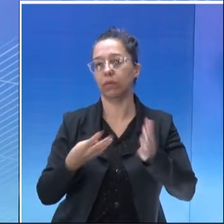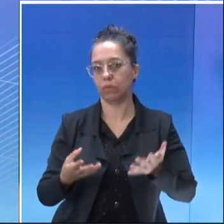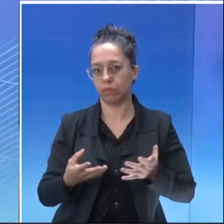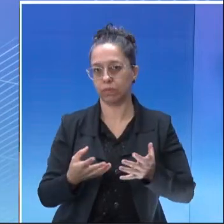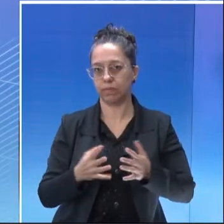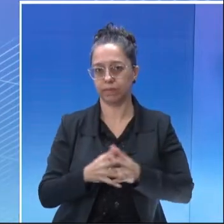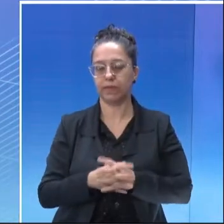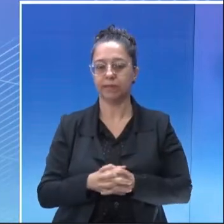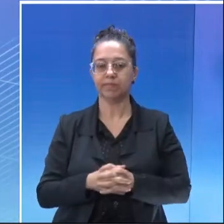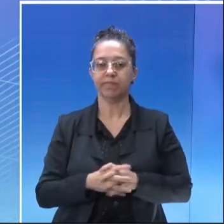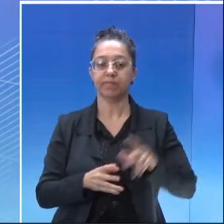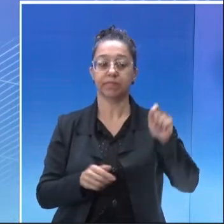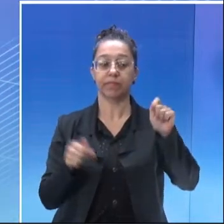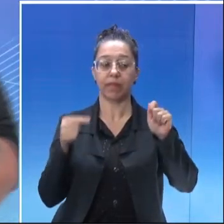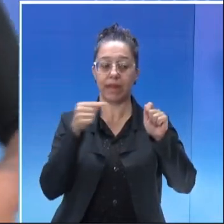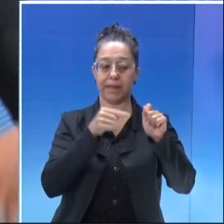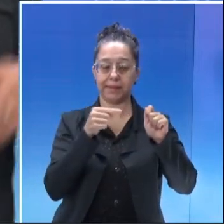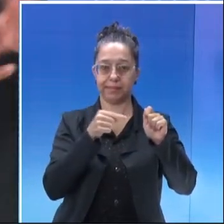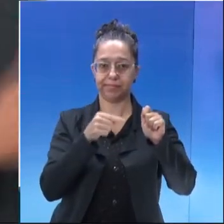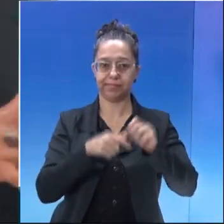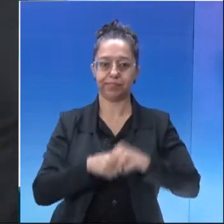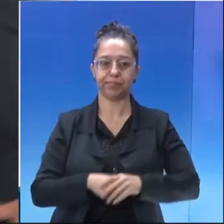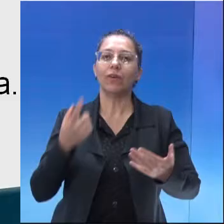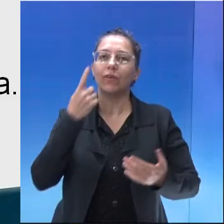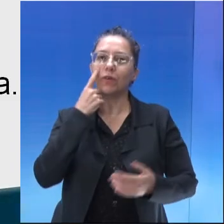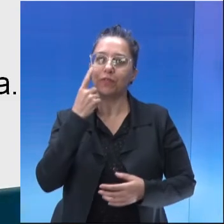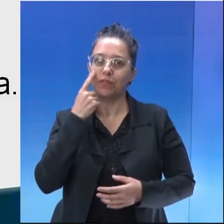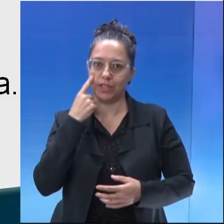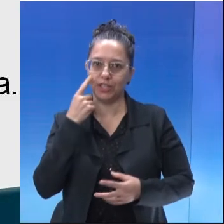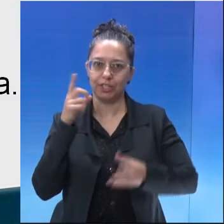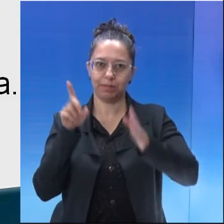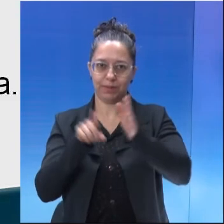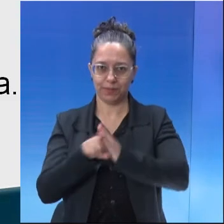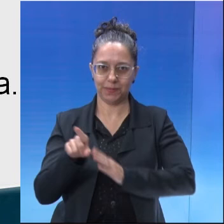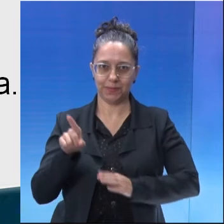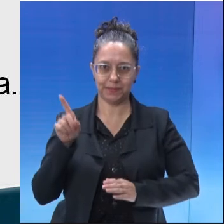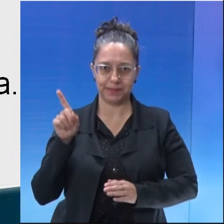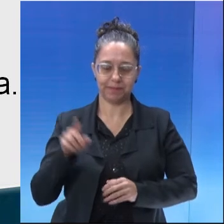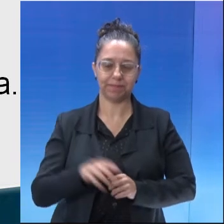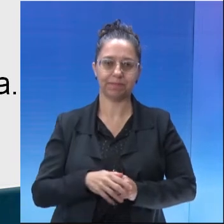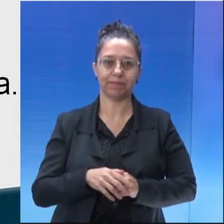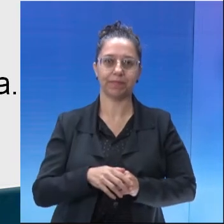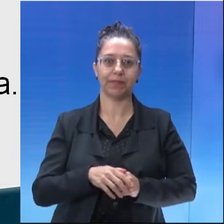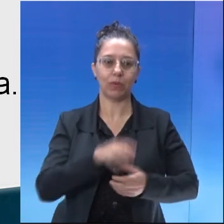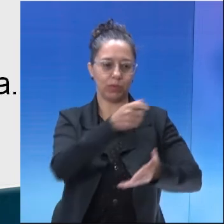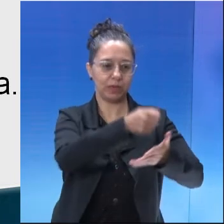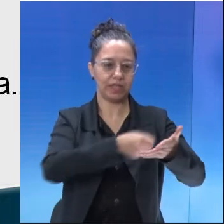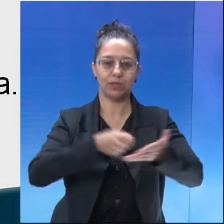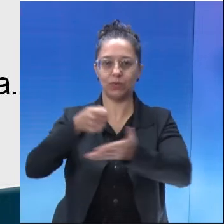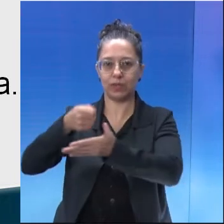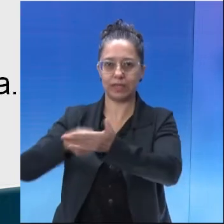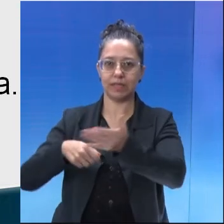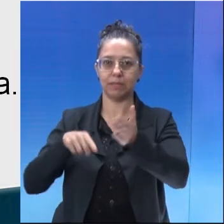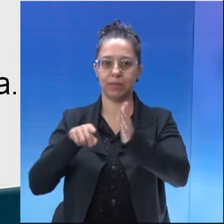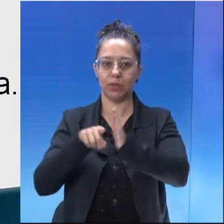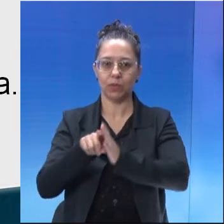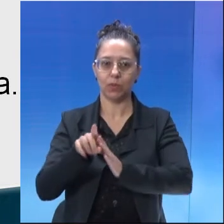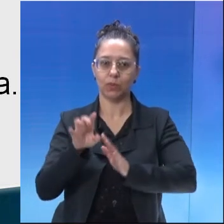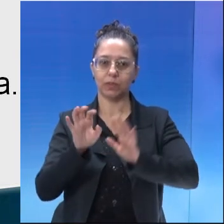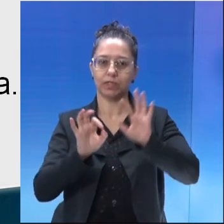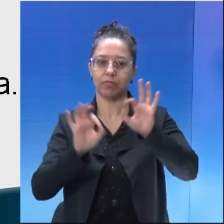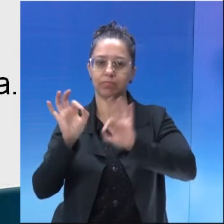método, né? Esse modelo é baseado em quê? Então, meus queridos, vamos ler aqui a questão. Os textos